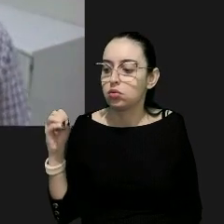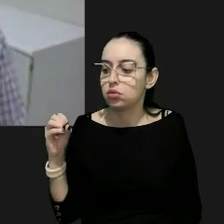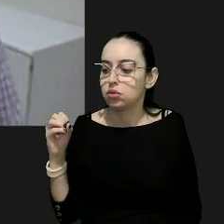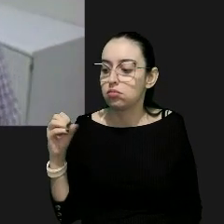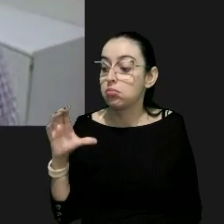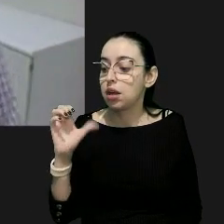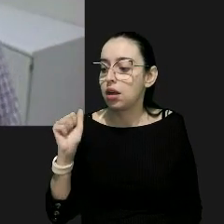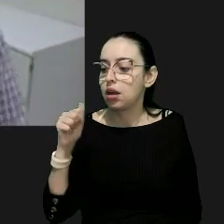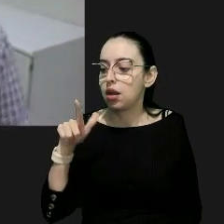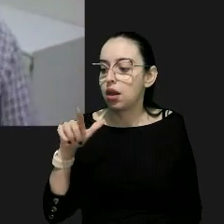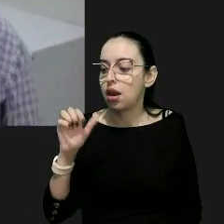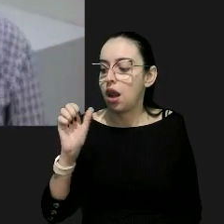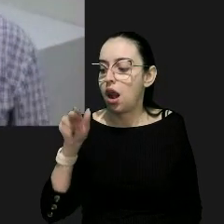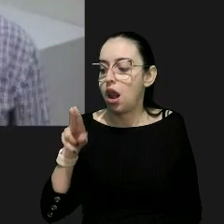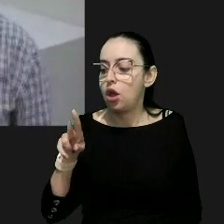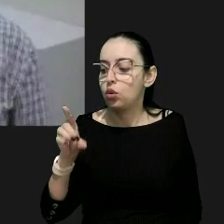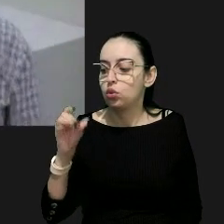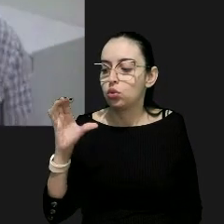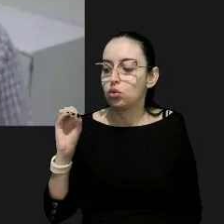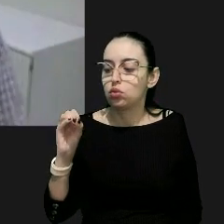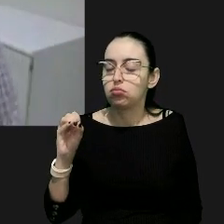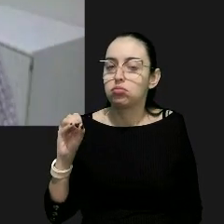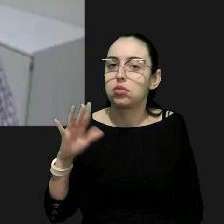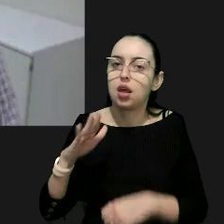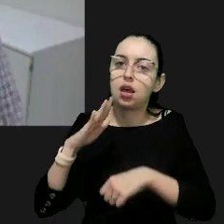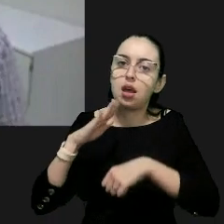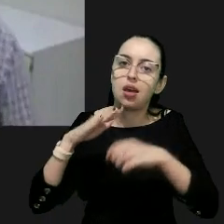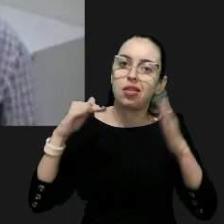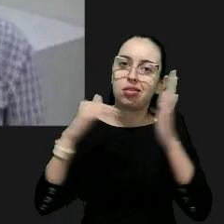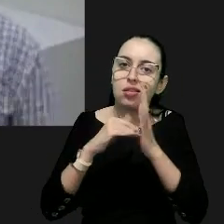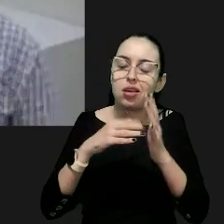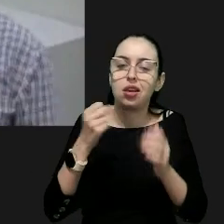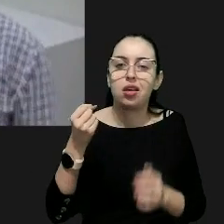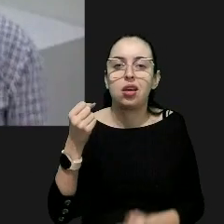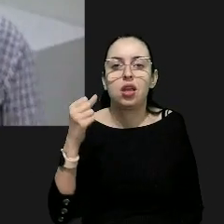Ricardo vai... Não, é o Cláudio que vai se aposentar com 75.